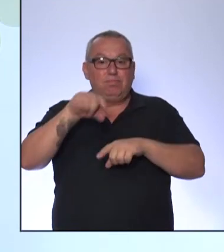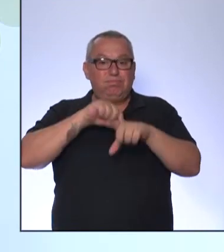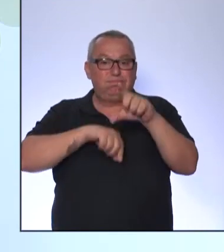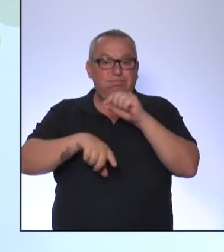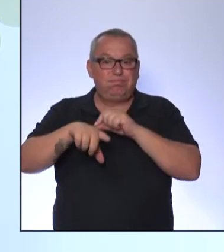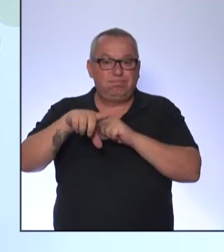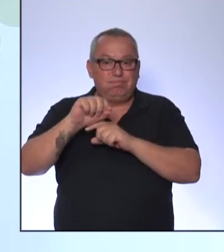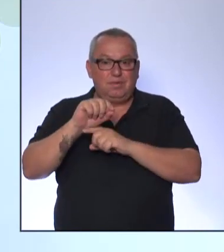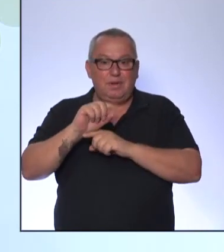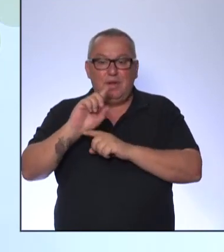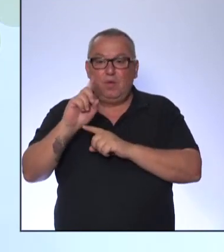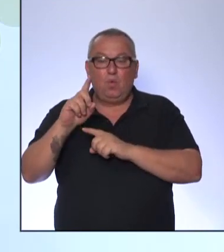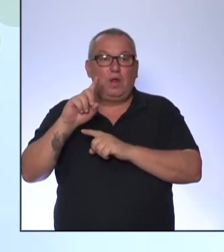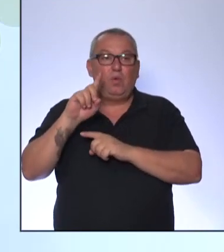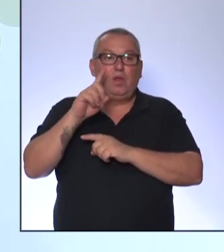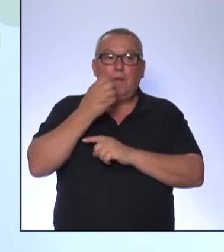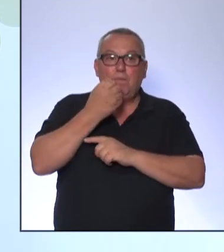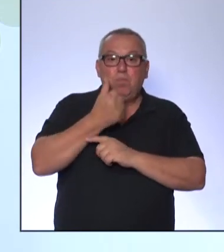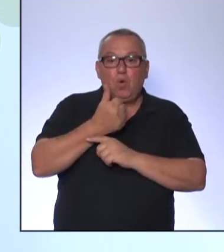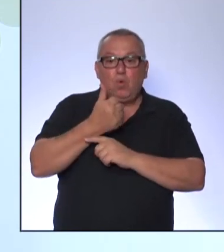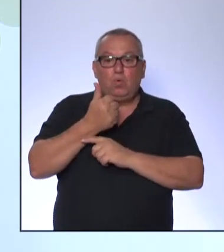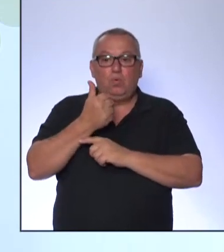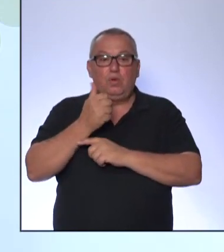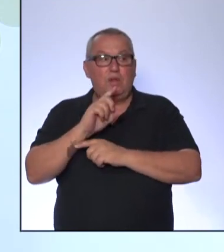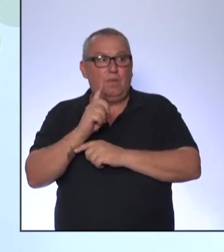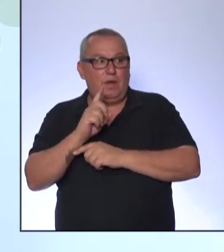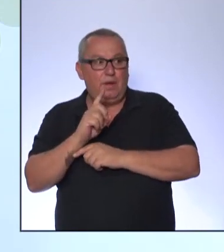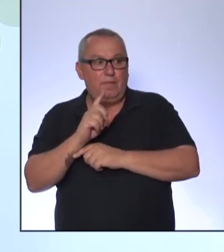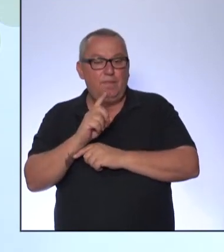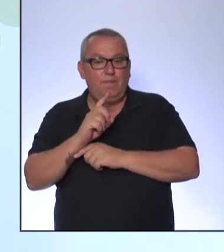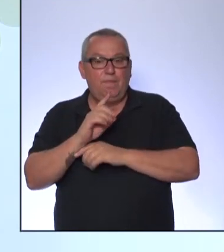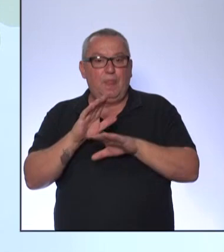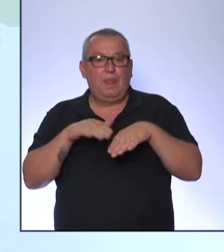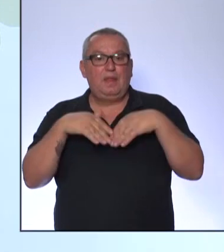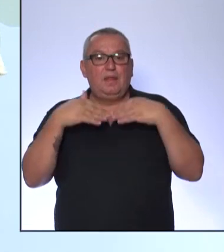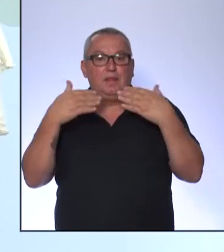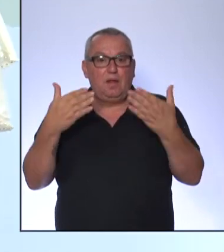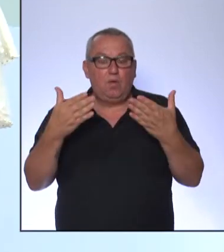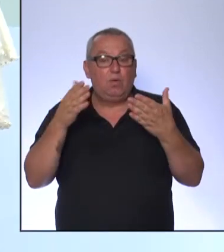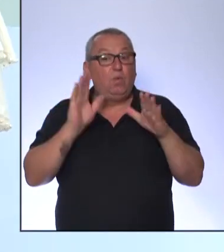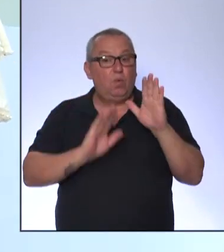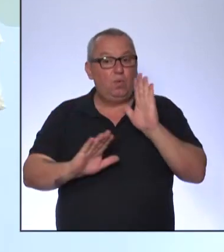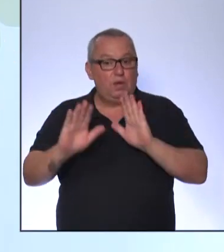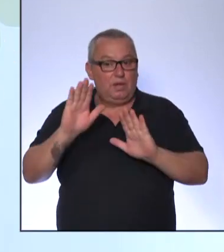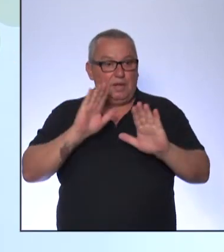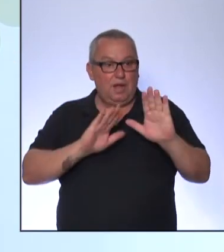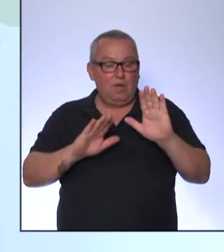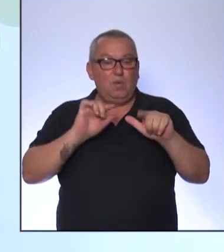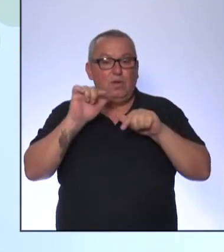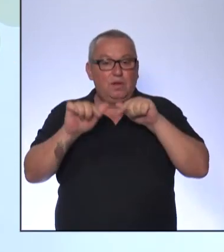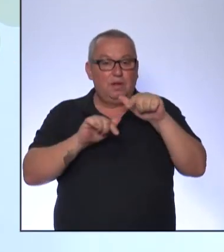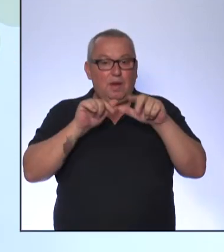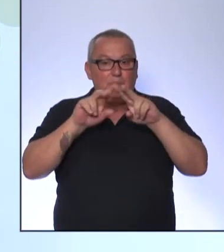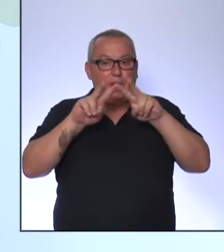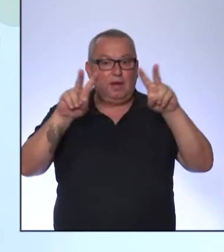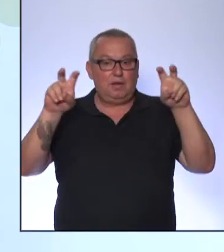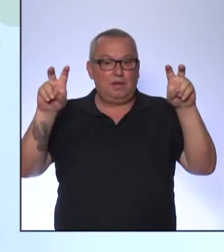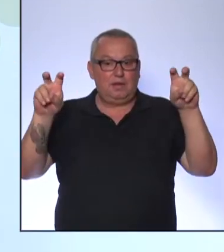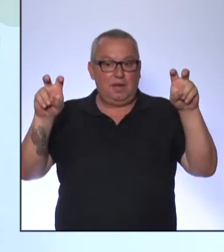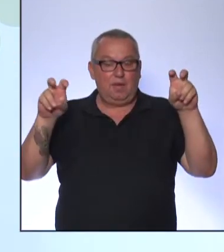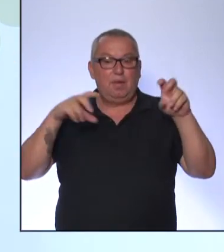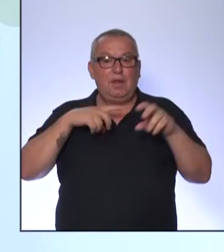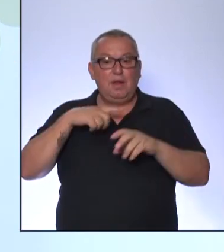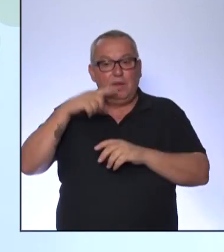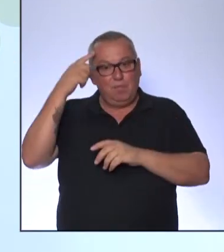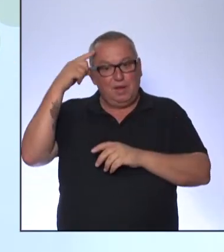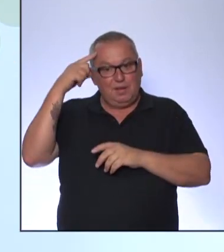não necessariamente do que é bom ou o que não é, tá? Então, muito cuidado na hora que você trabalha isso. Por isso que a gente sempre tem que pensar o que a